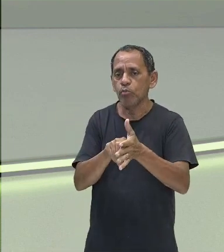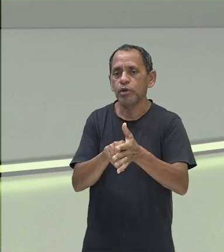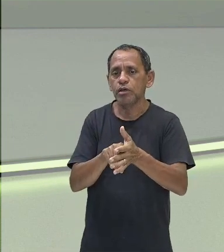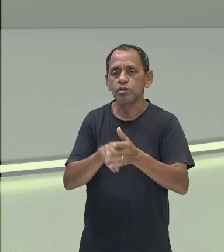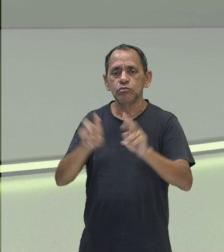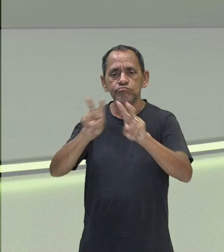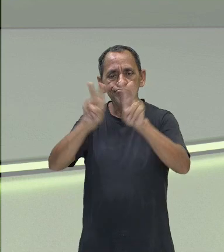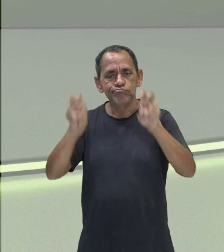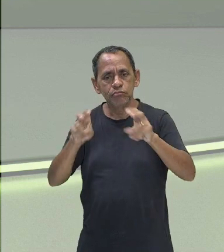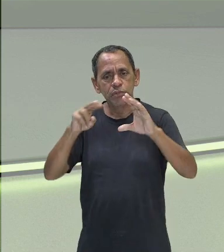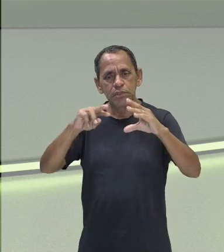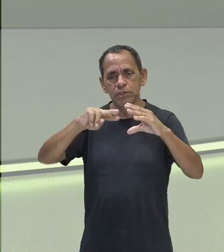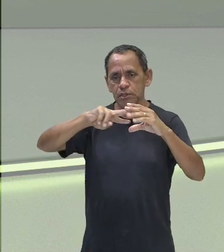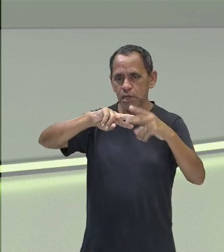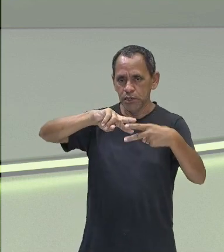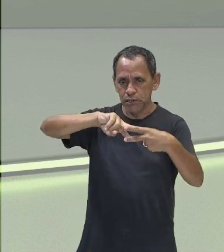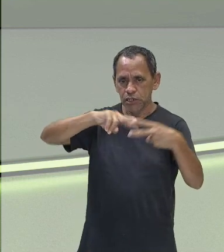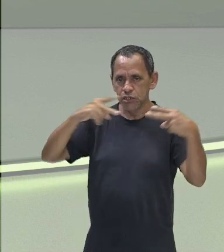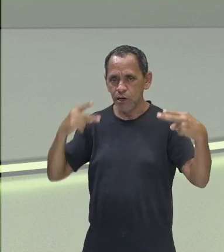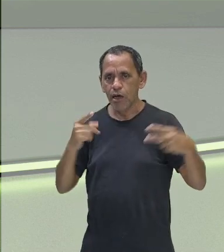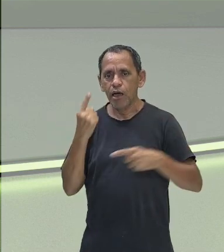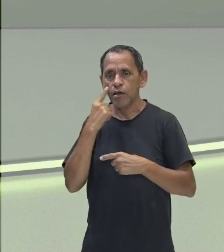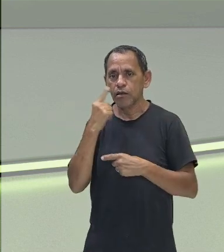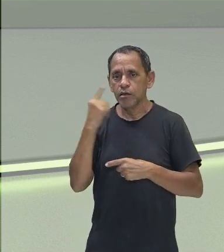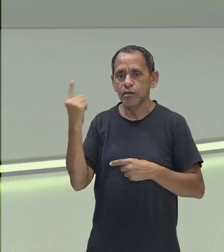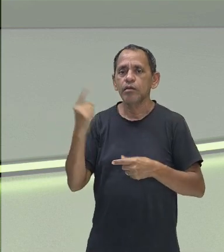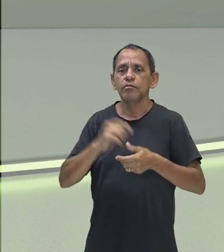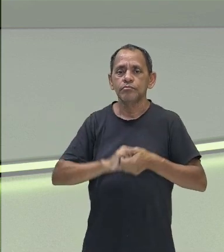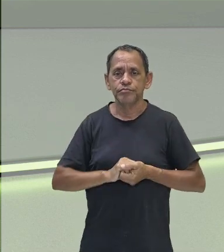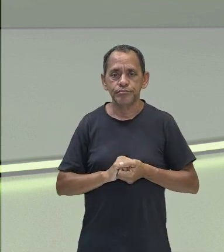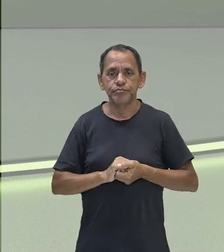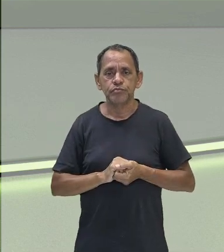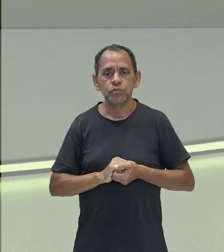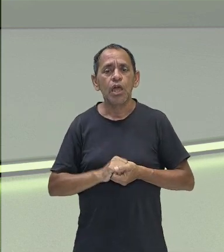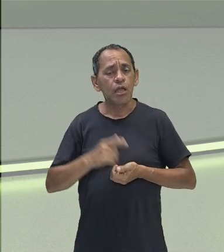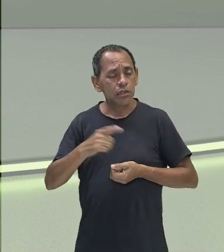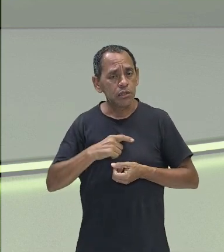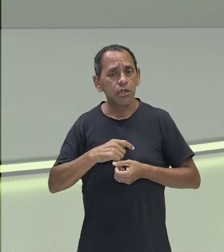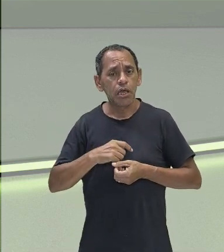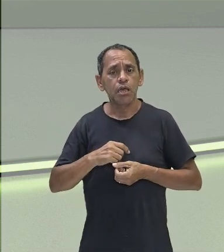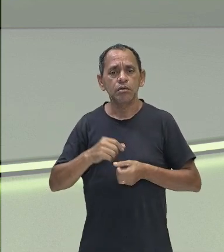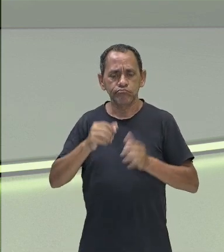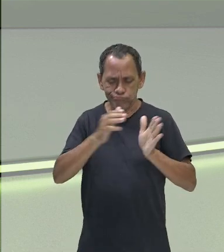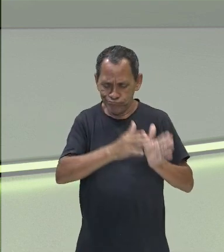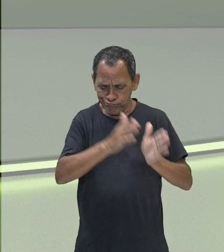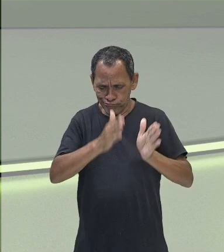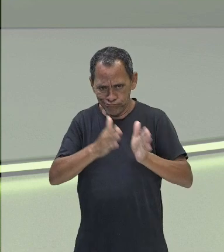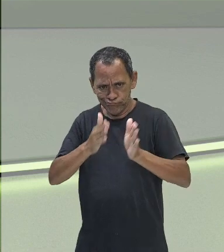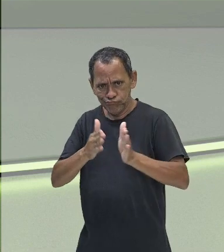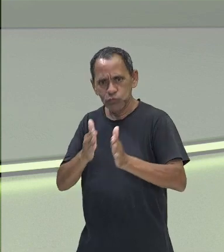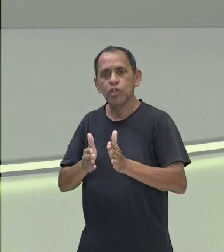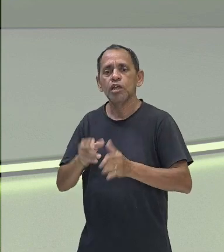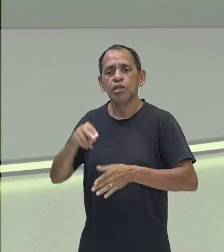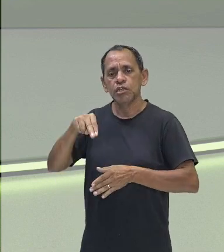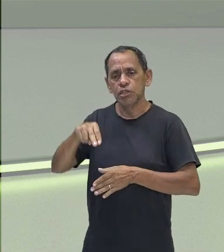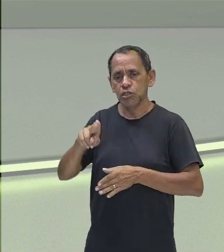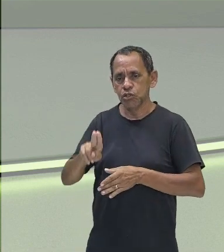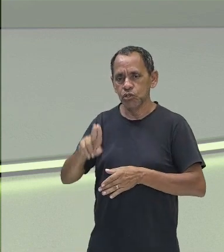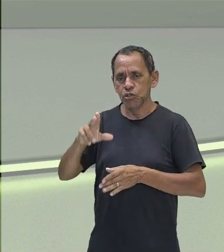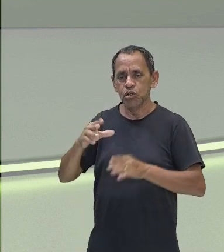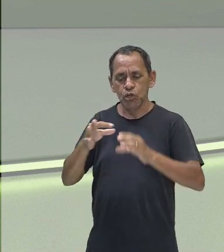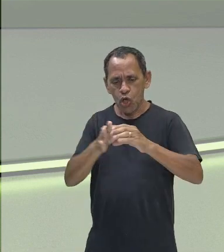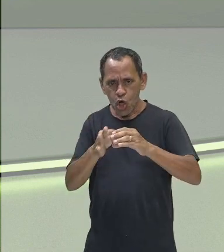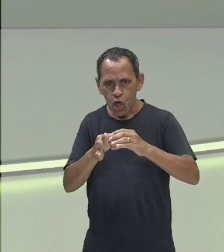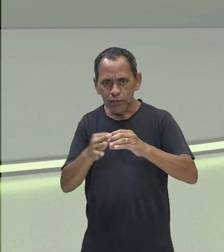ó, ele é uma dupla fita, ele tem sequências ali de nucleotídeos, esses nucleotídeos possuem